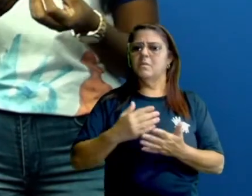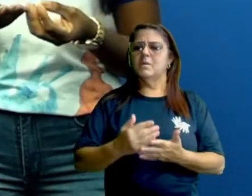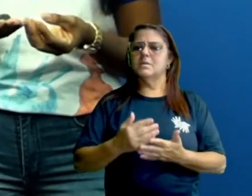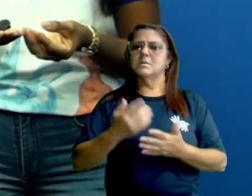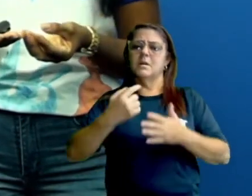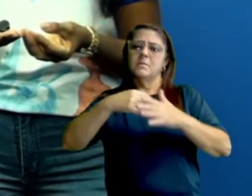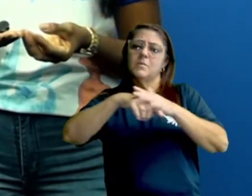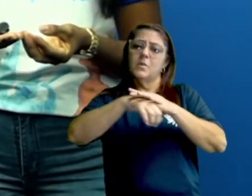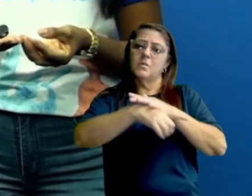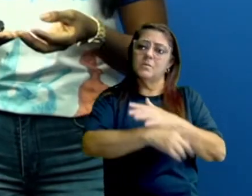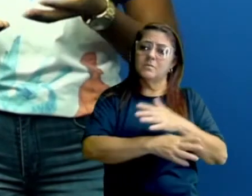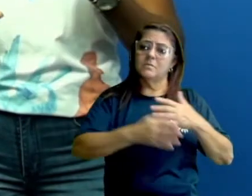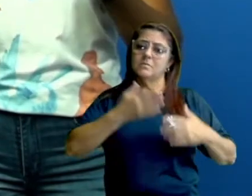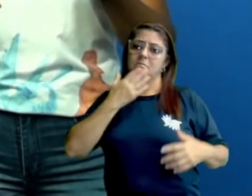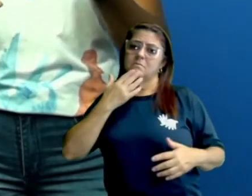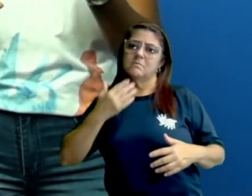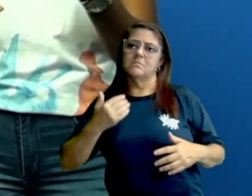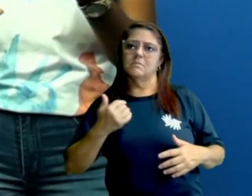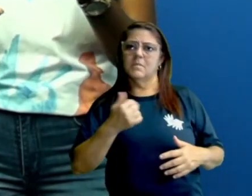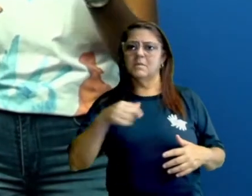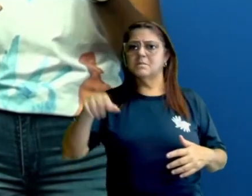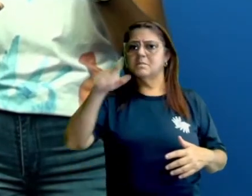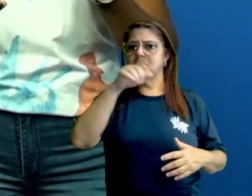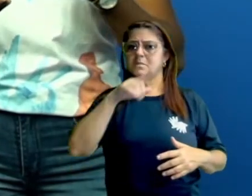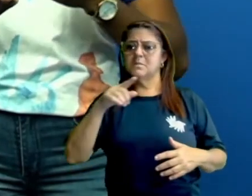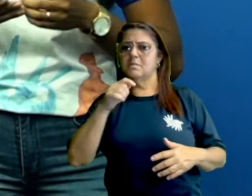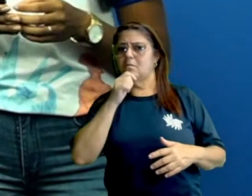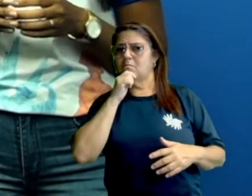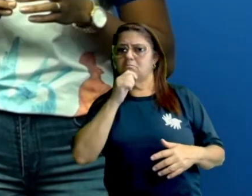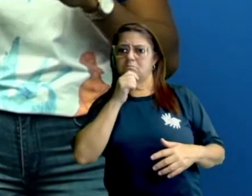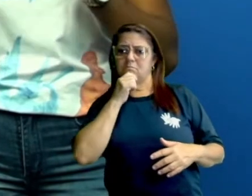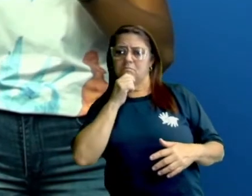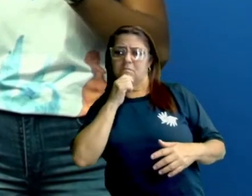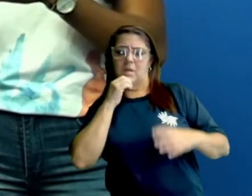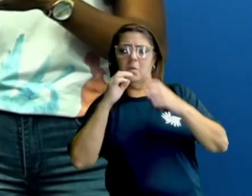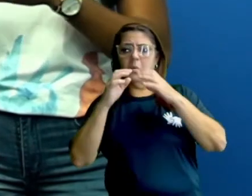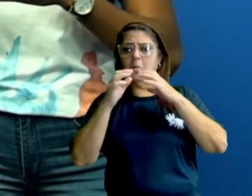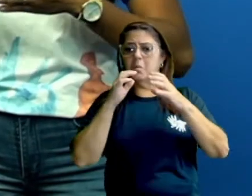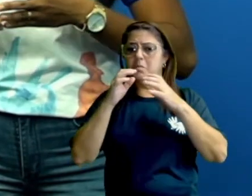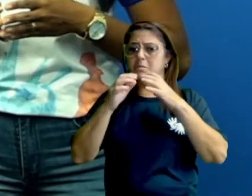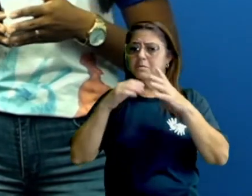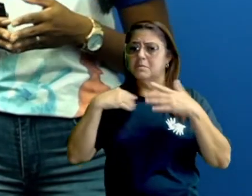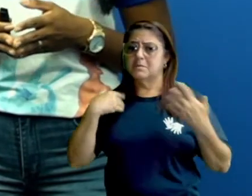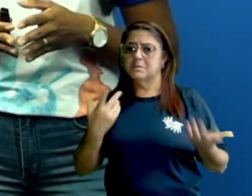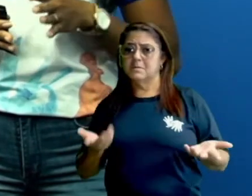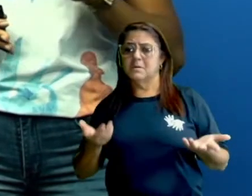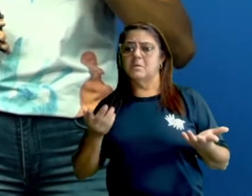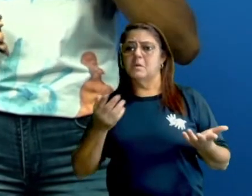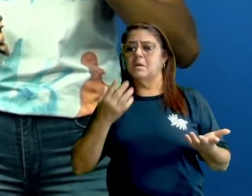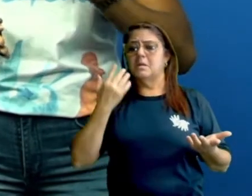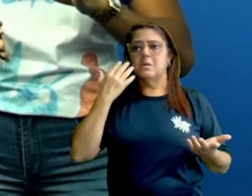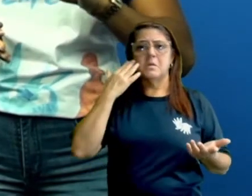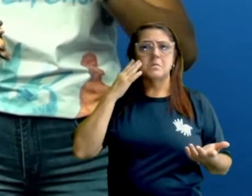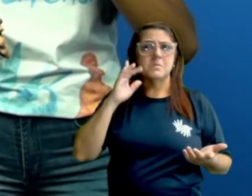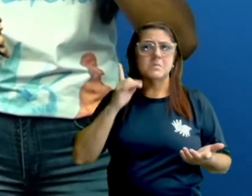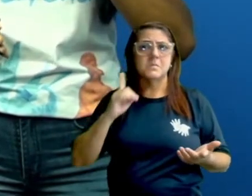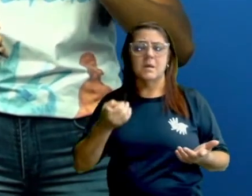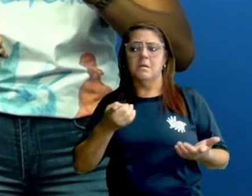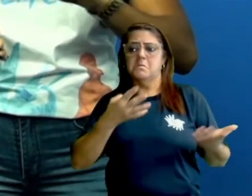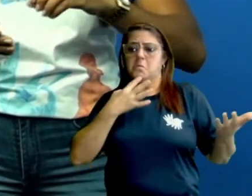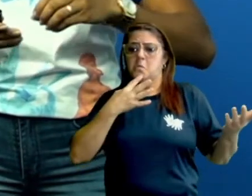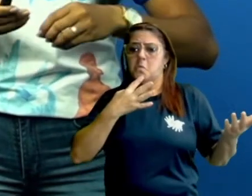a aprofundarmos melhor. Se você ainda não teve contato com o que nós vamos ver agora,